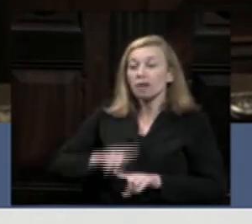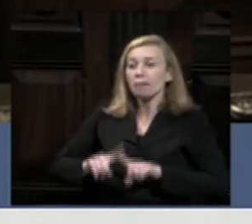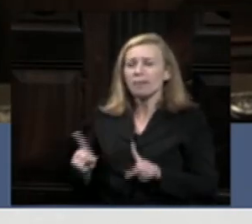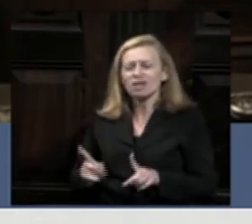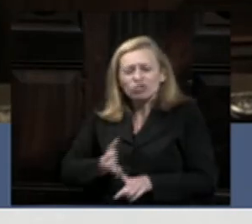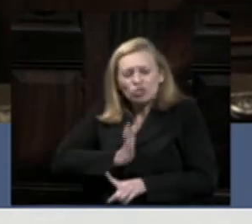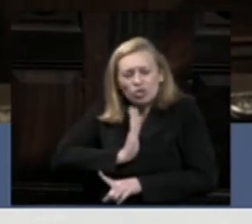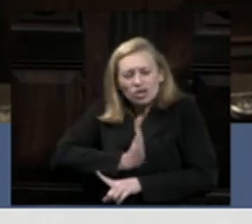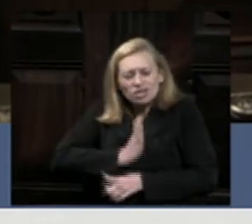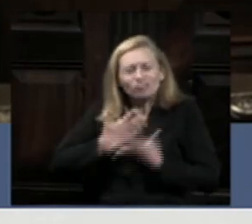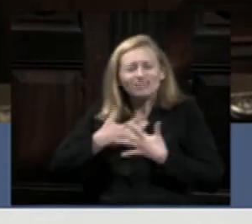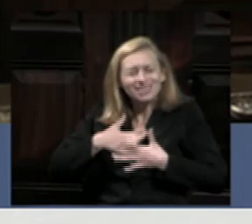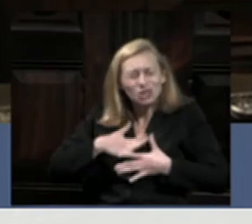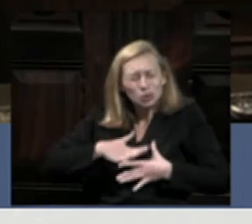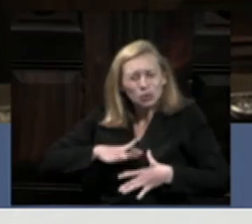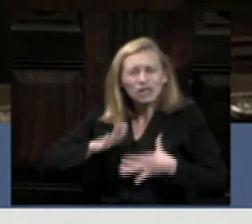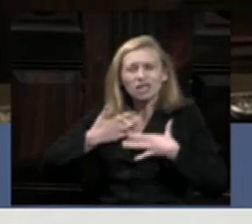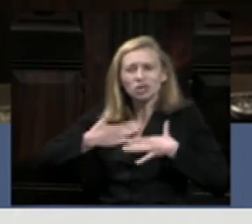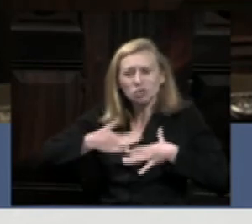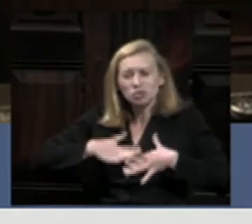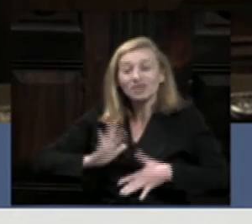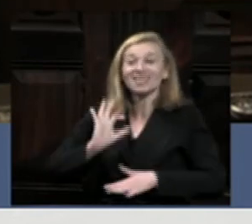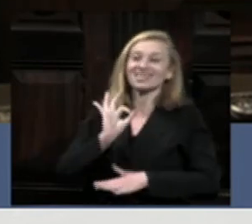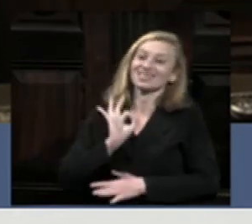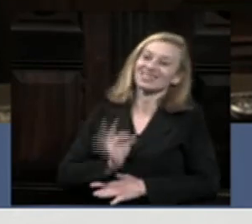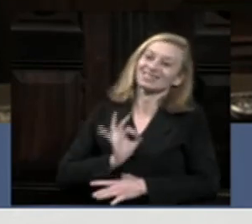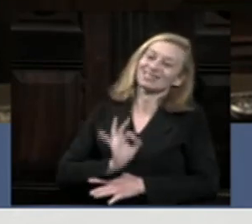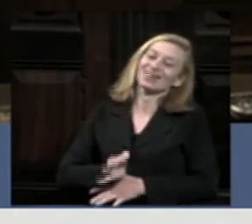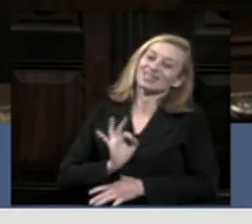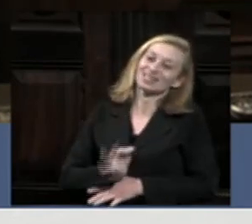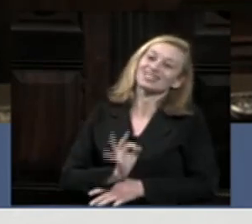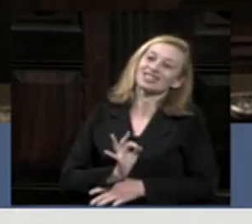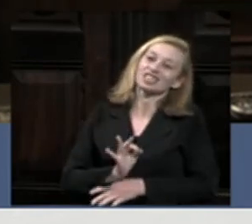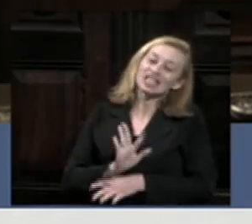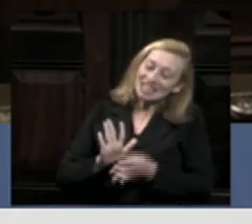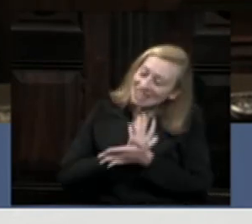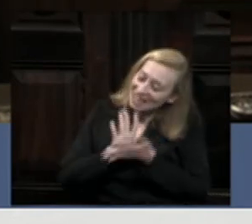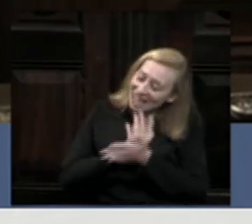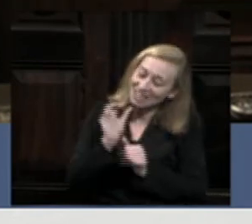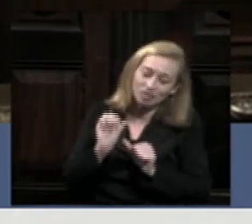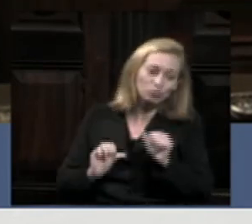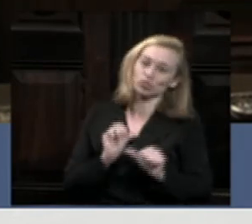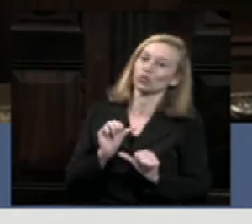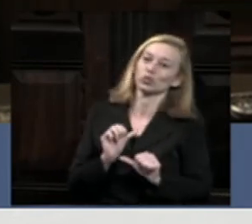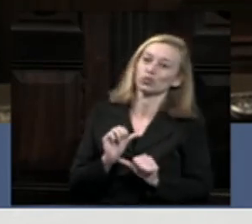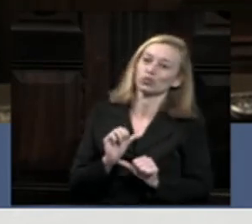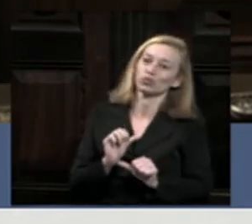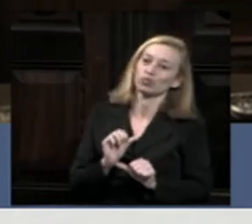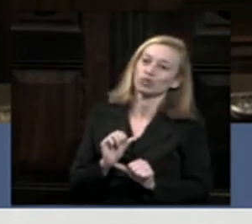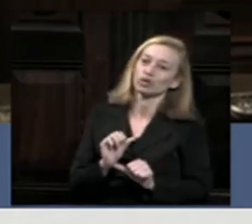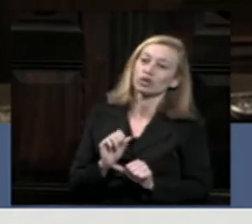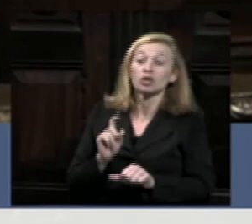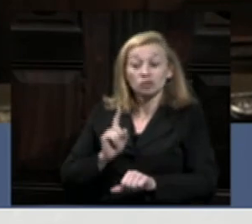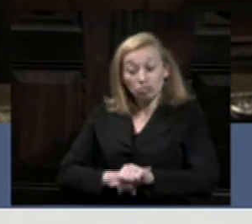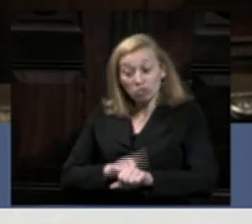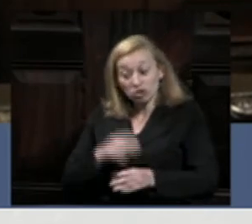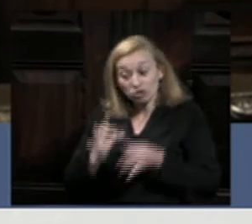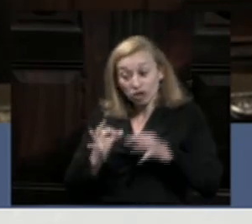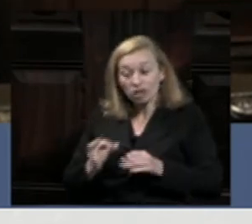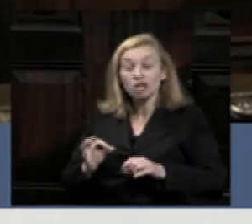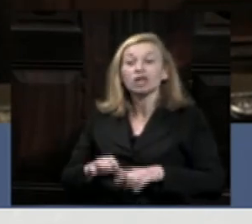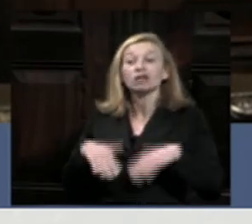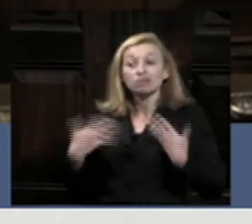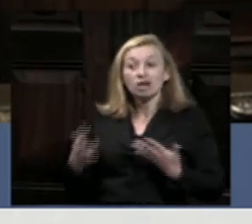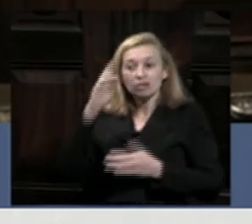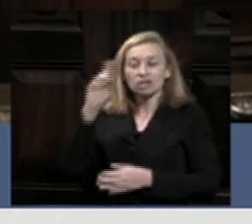coração muito tranquilo e com a certeza que nada mudou com aquele julgamento. Então, senhor